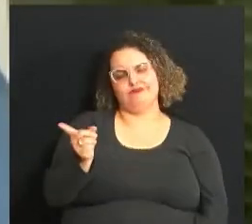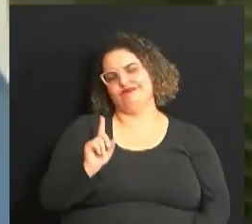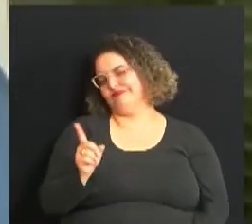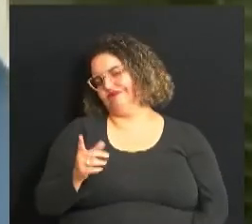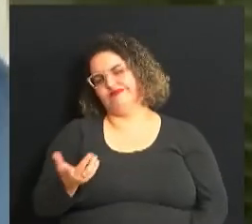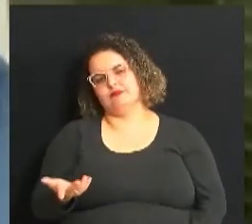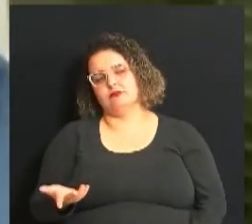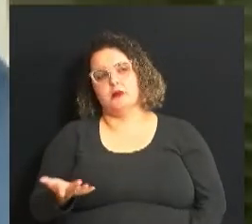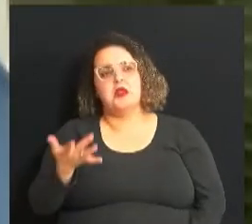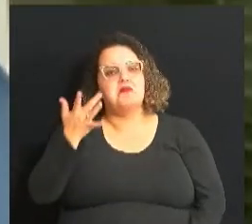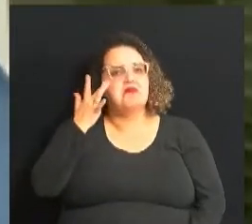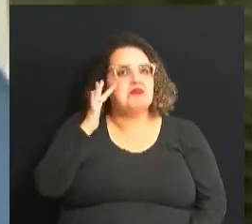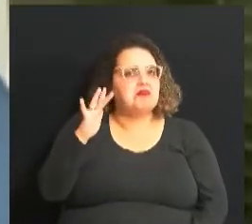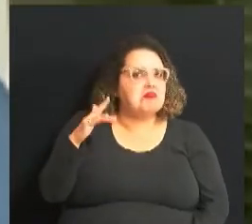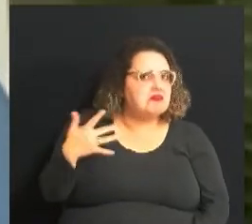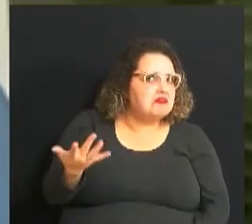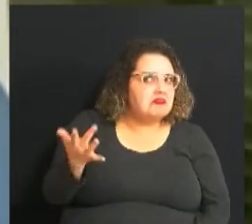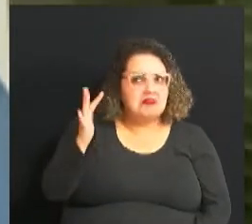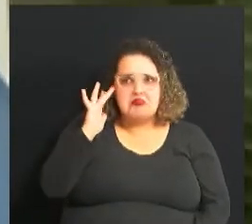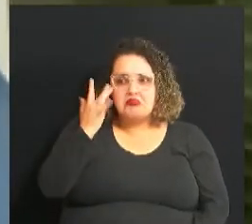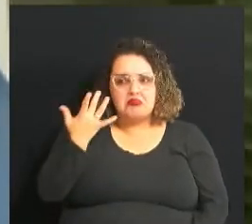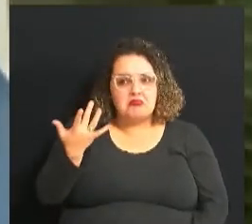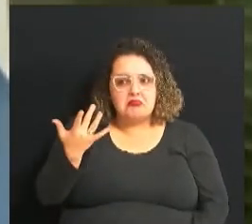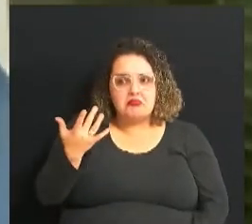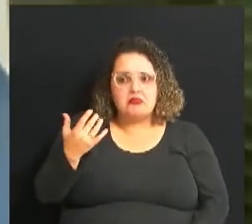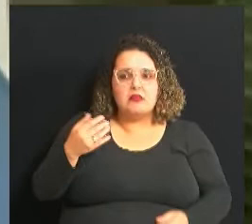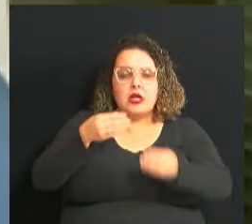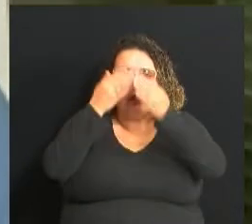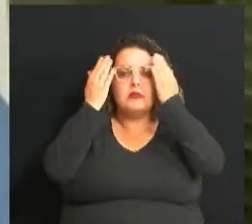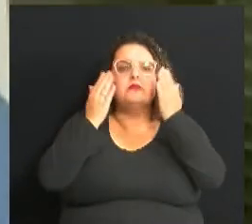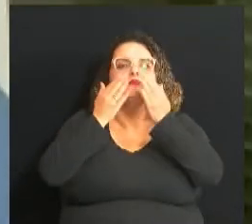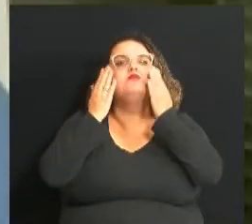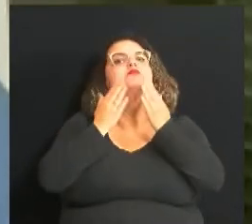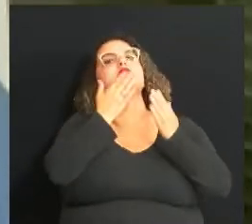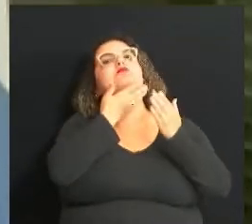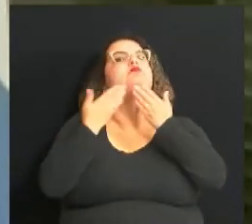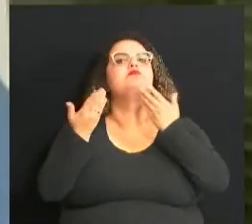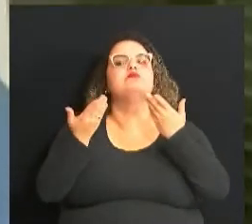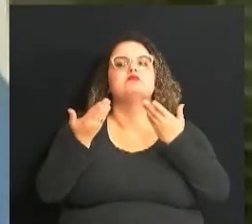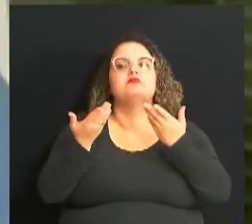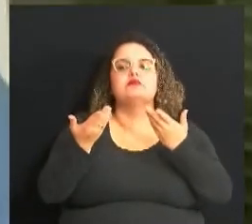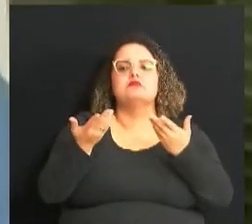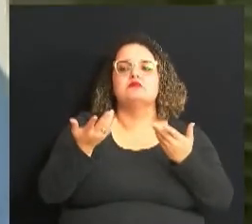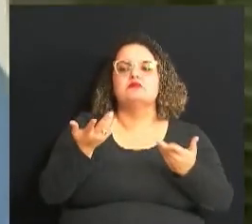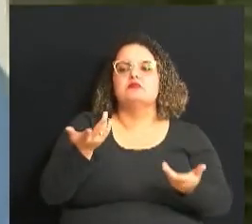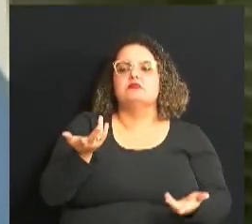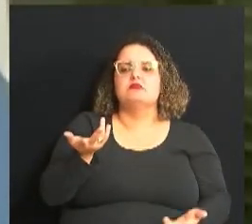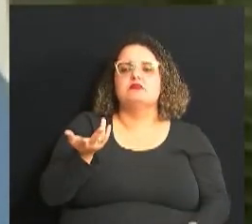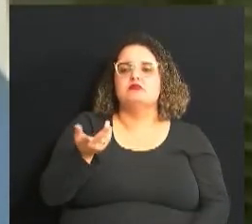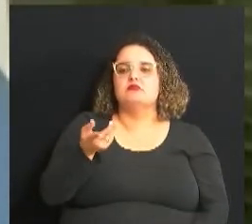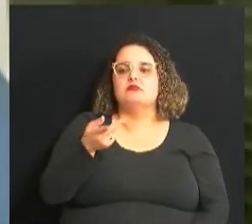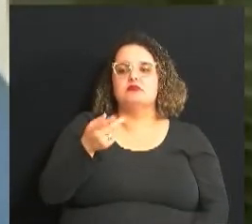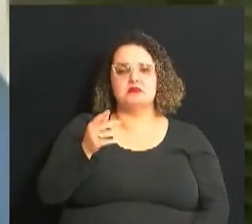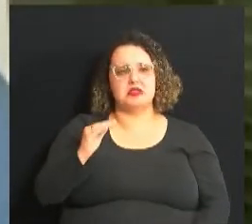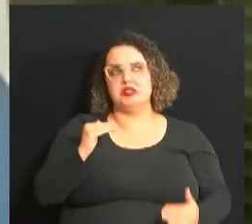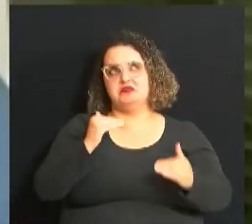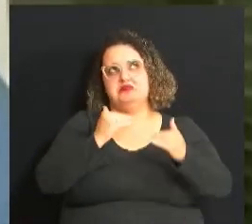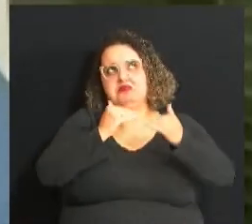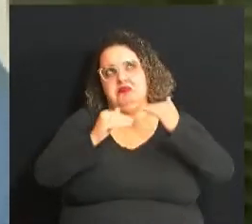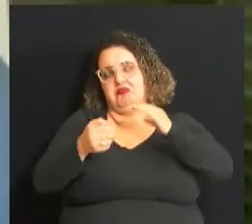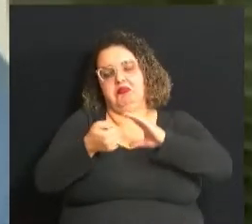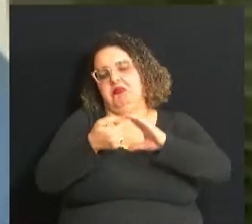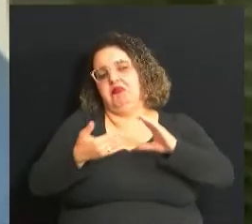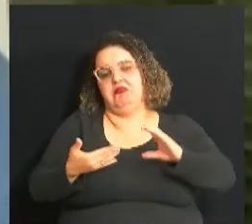o homem acha que, por exemplo, ele passar um hidratante no rosto é uma coisa meio não condiz muito com a